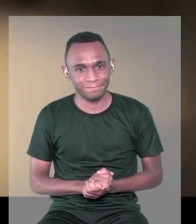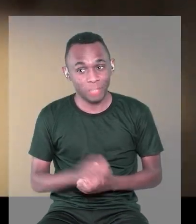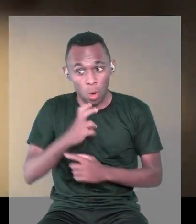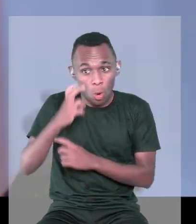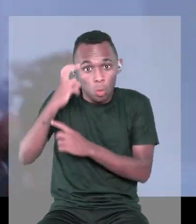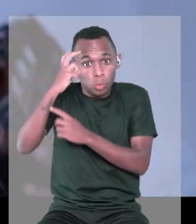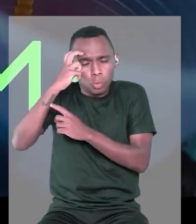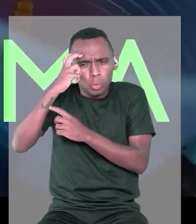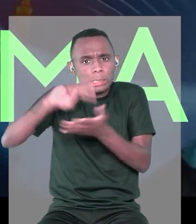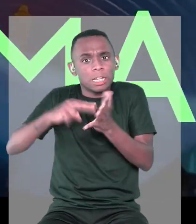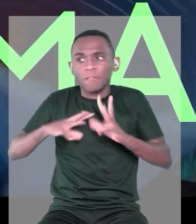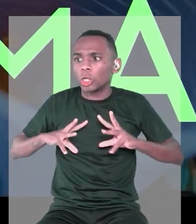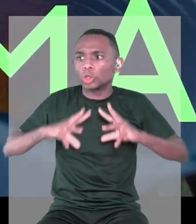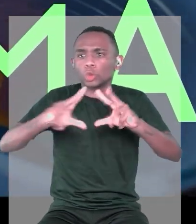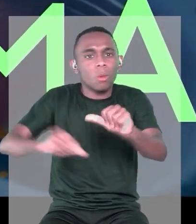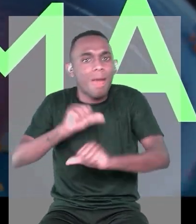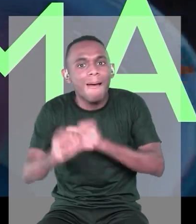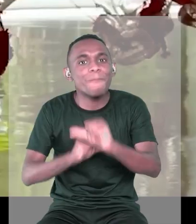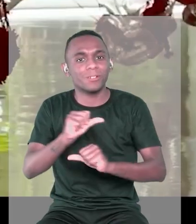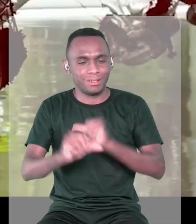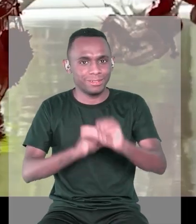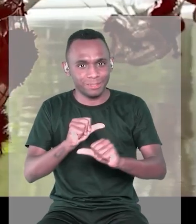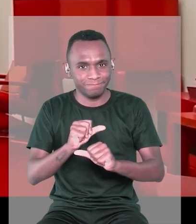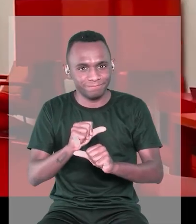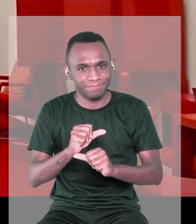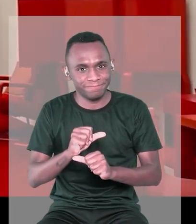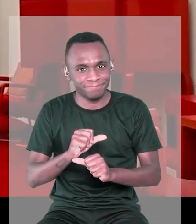A cultura é tudo aquilo que transforma.